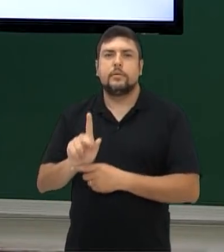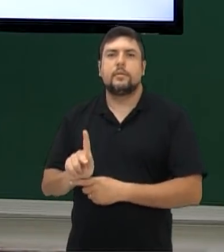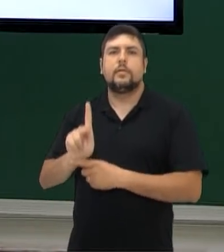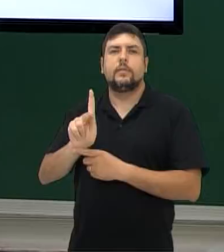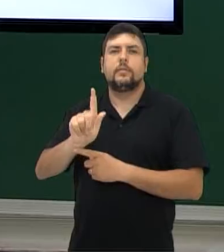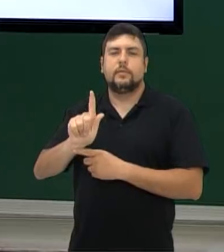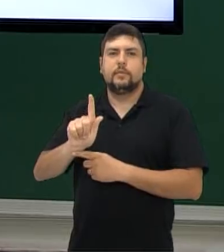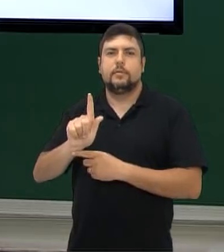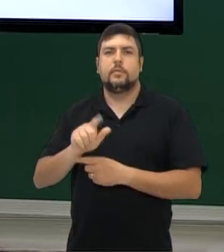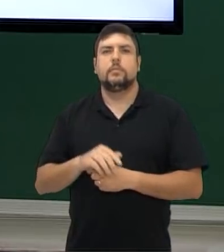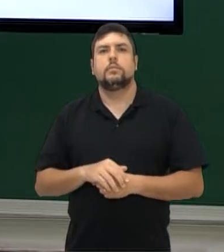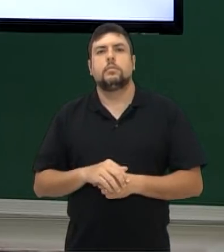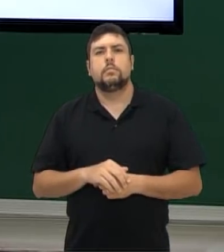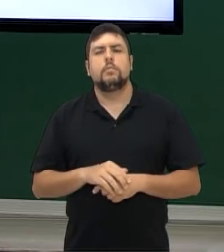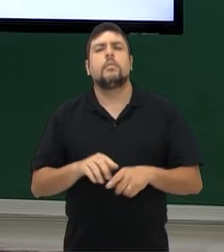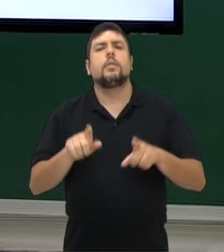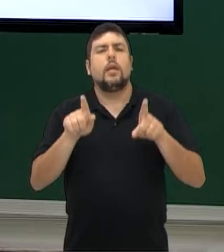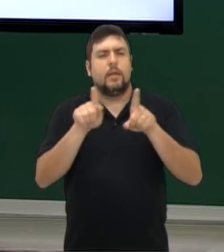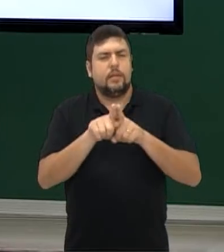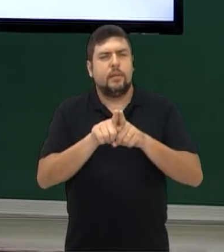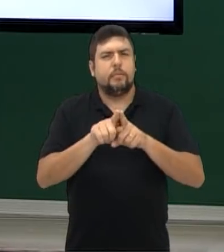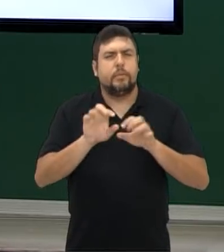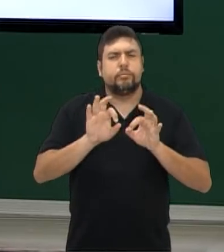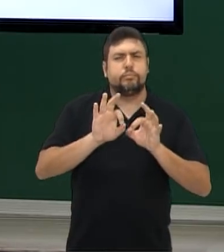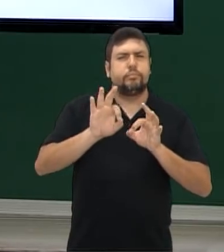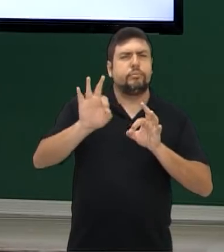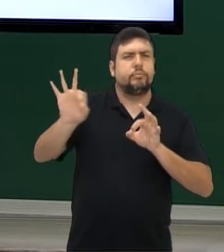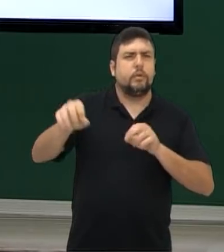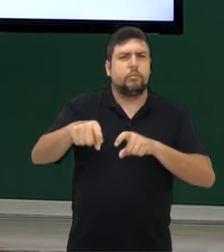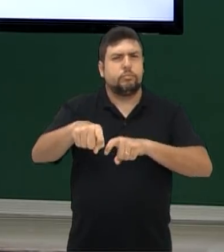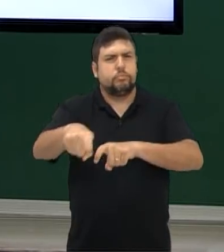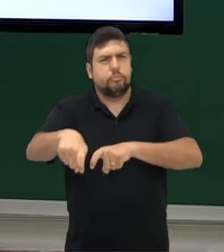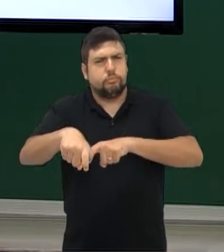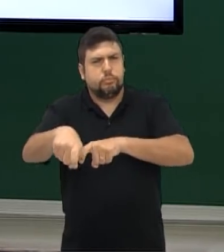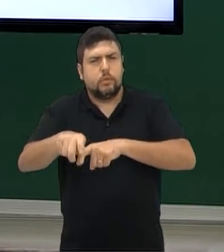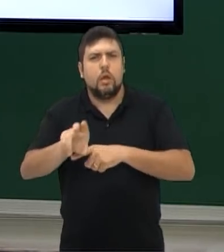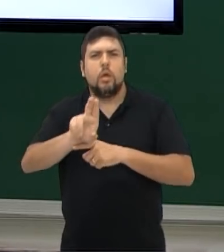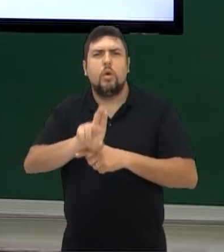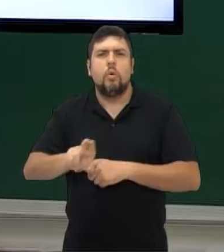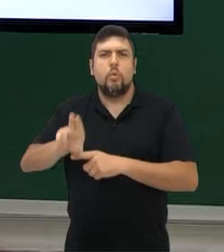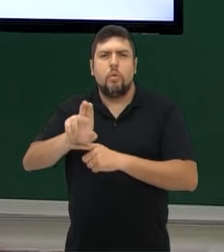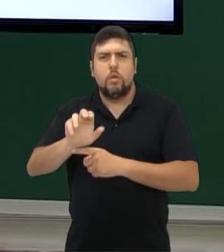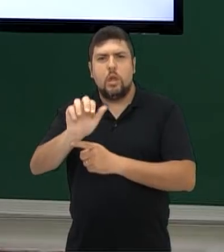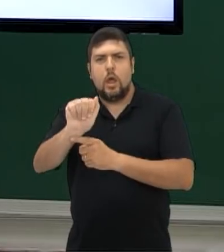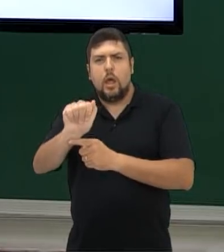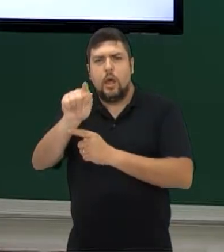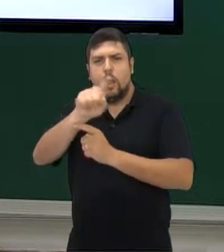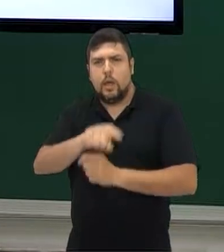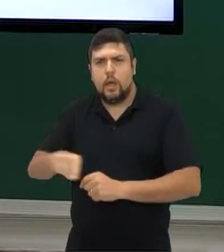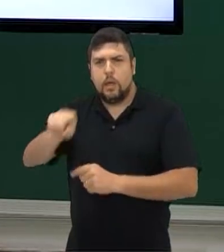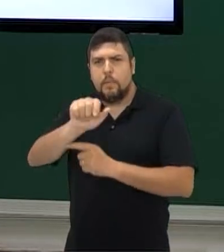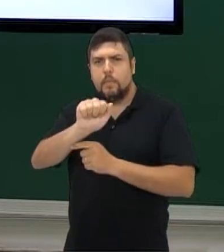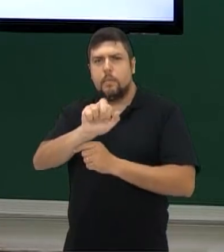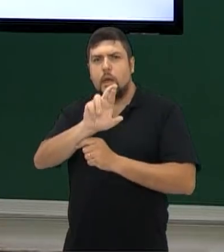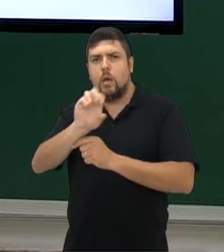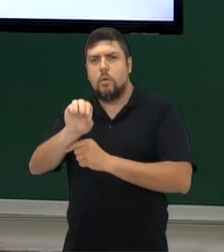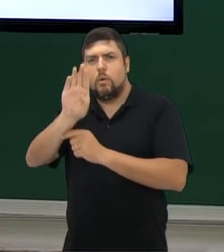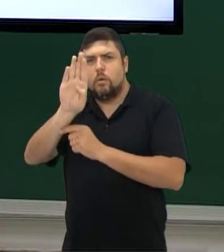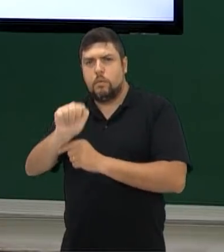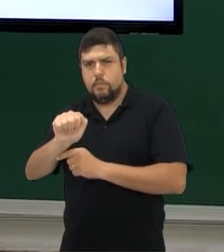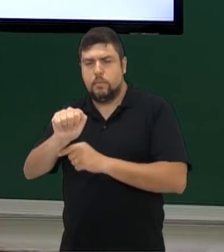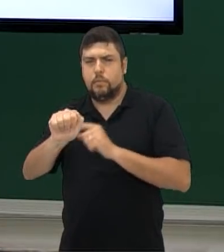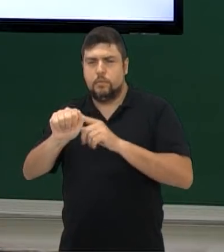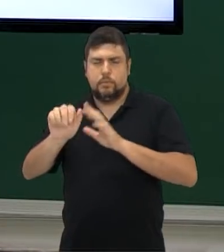também, lá no interior, também a gente às vezes usa a arroba. Só que na aula de hoje, a gente não vai focar na